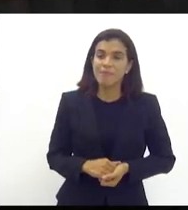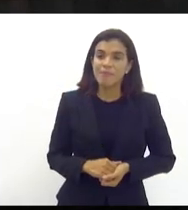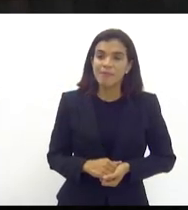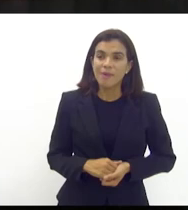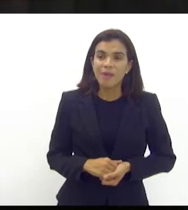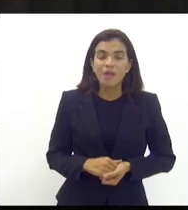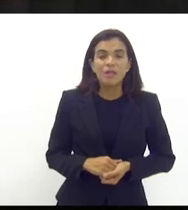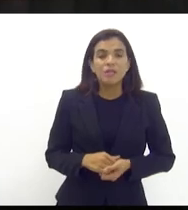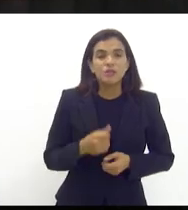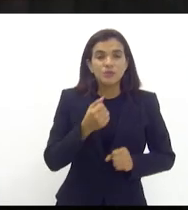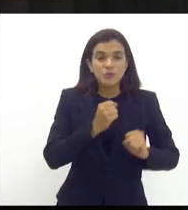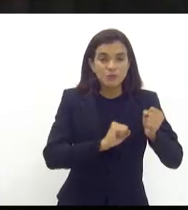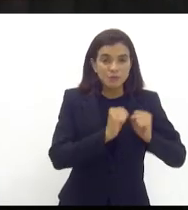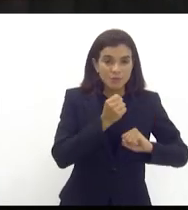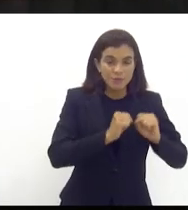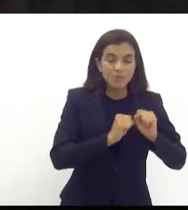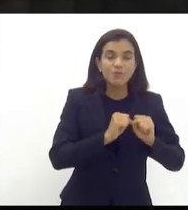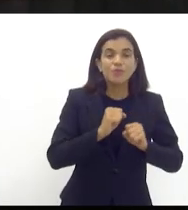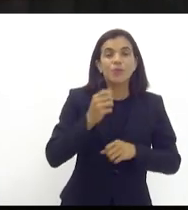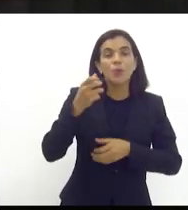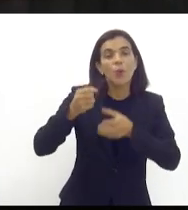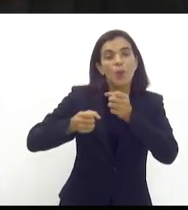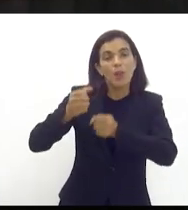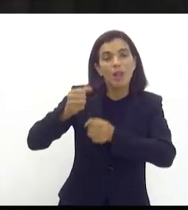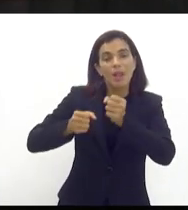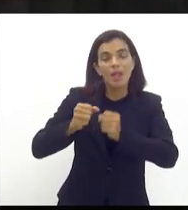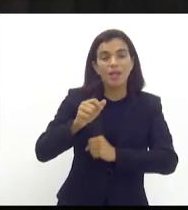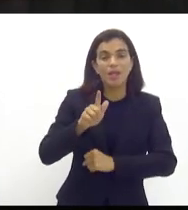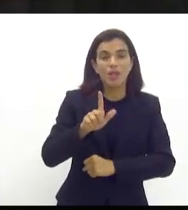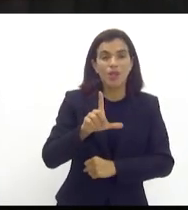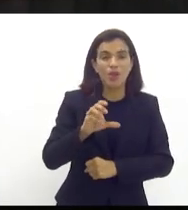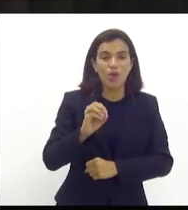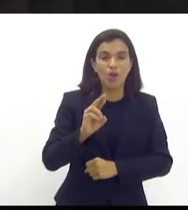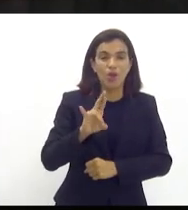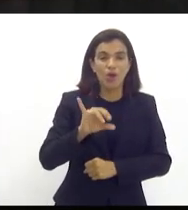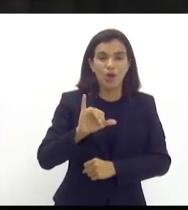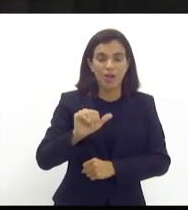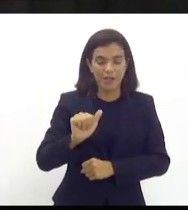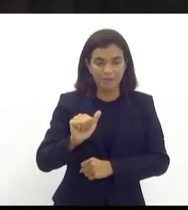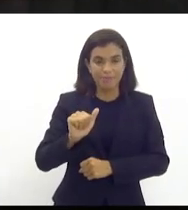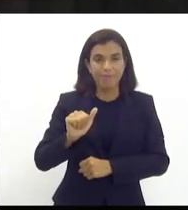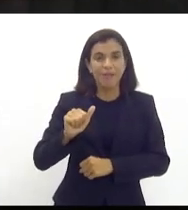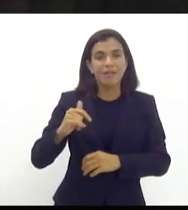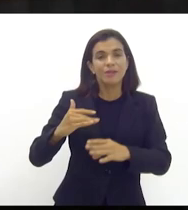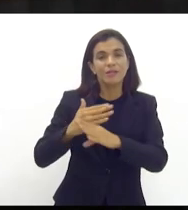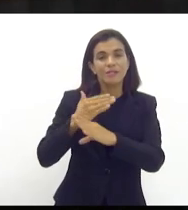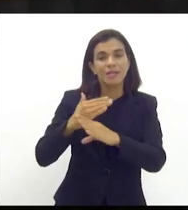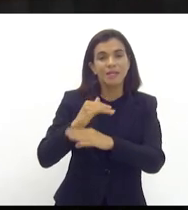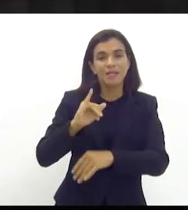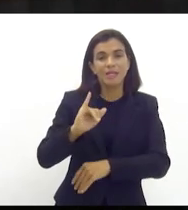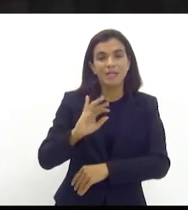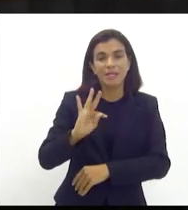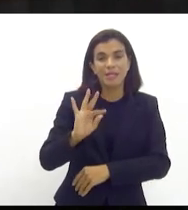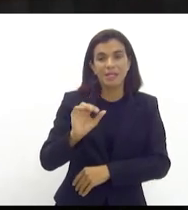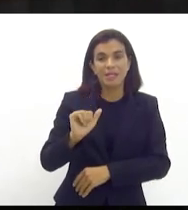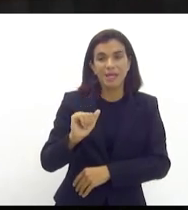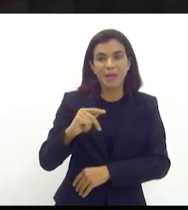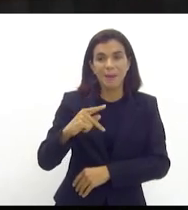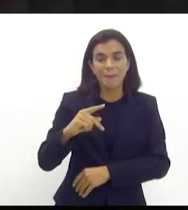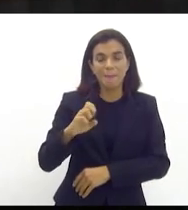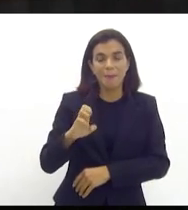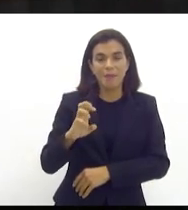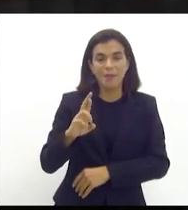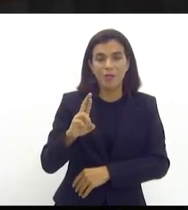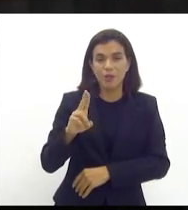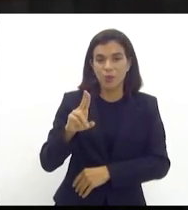dos produtores do Leite Glória, lá de Itaperuna, que eles iam fechar, ou já fechando algumas